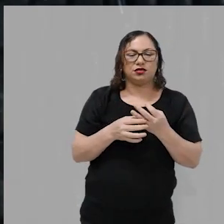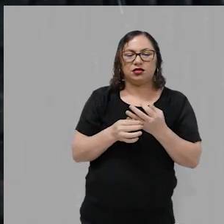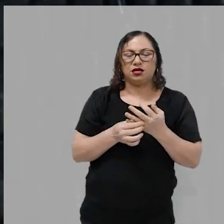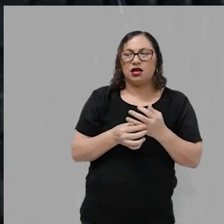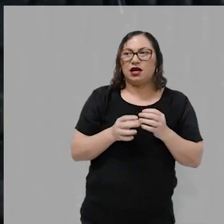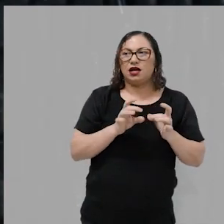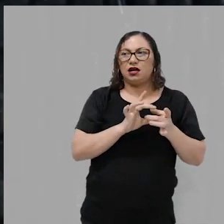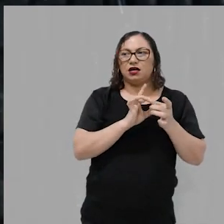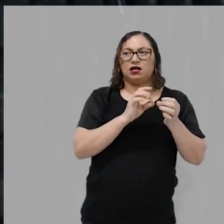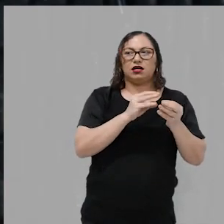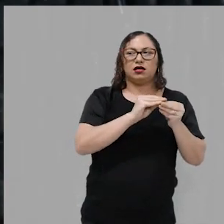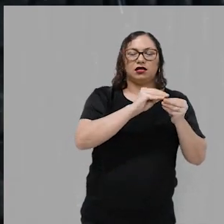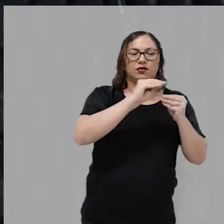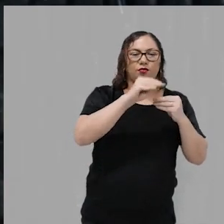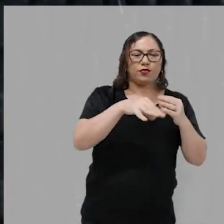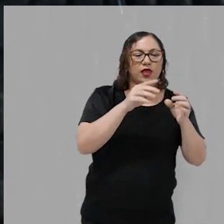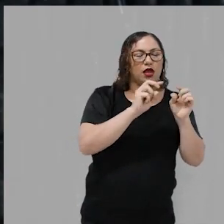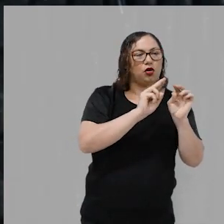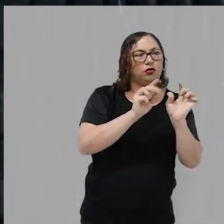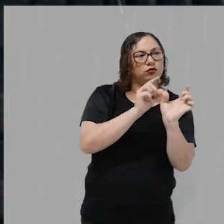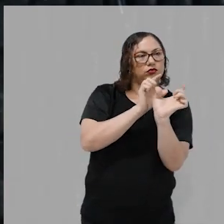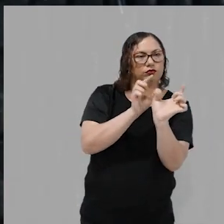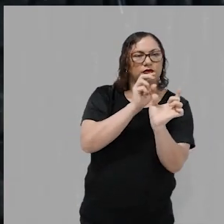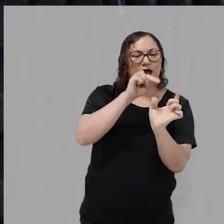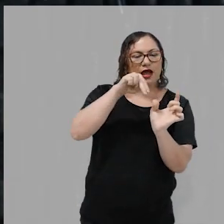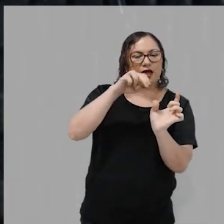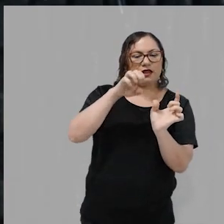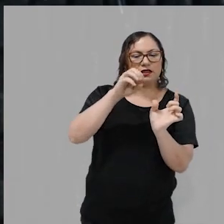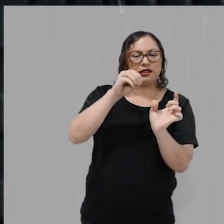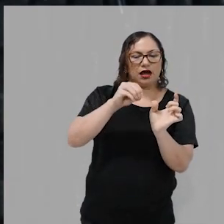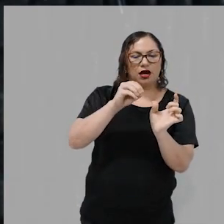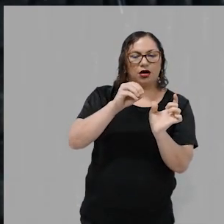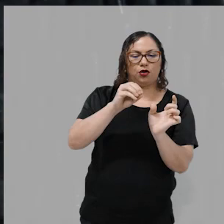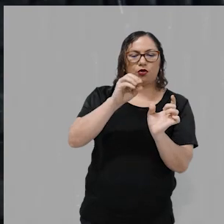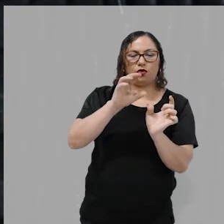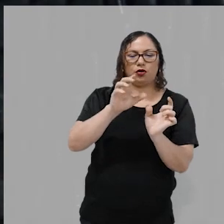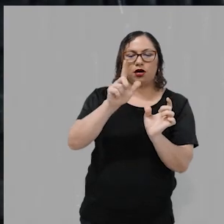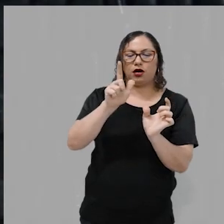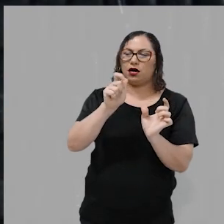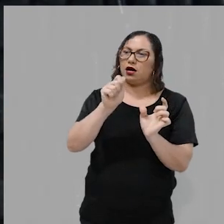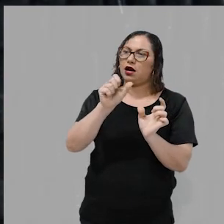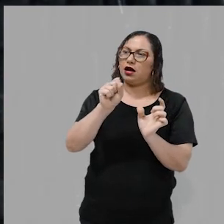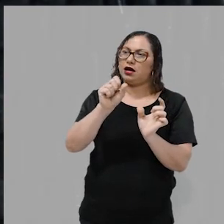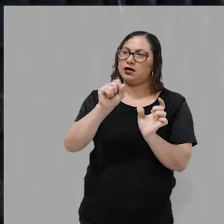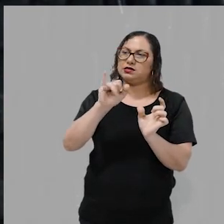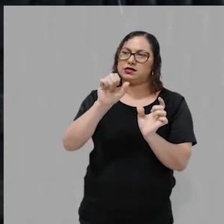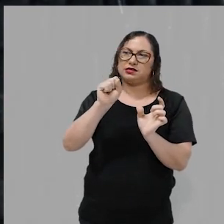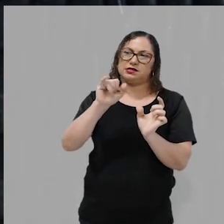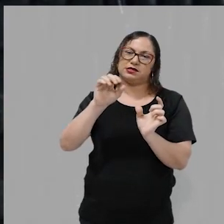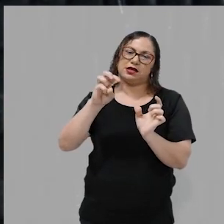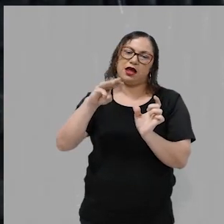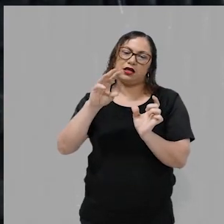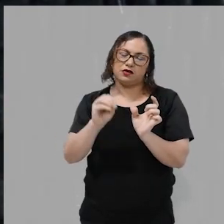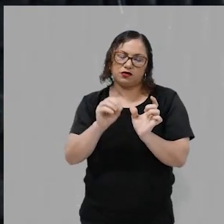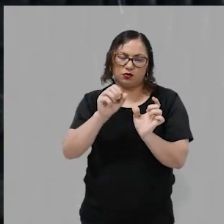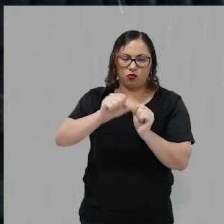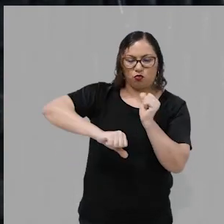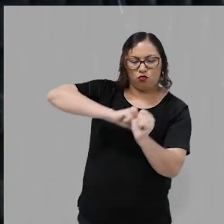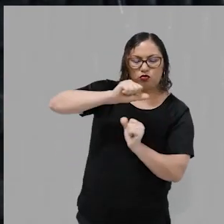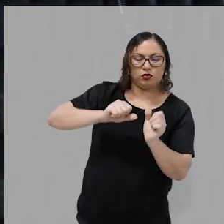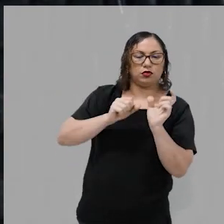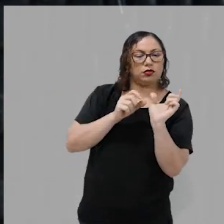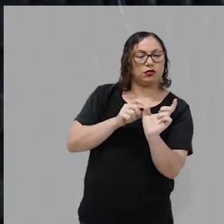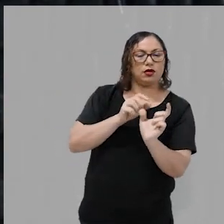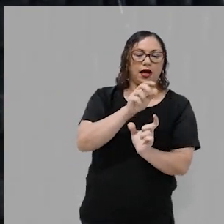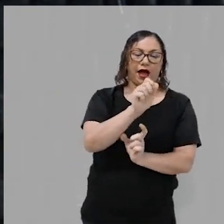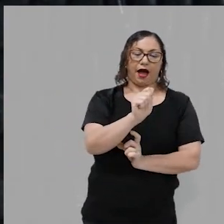nome de neoclassicismo e passa a ser chamado, perdão, de academicismo. Ou seja, o neoclassicismo brasileiro é chamado de